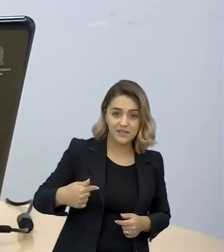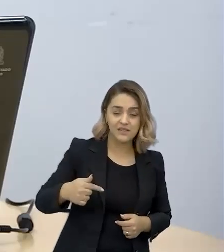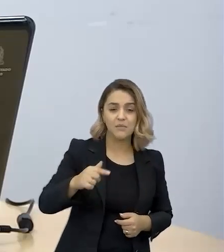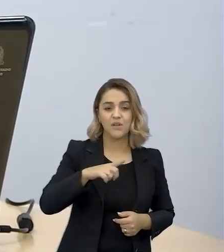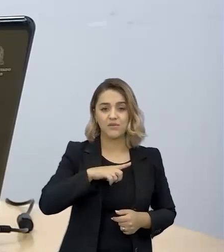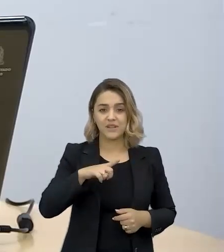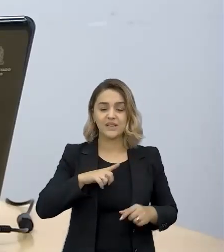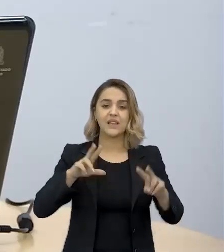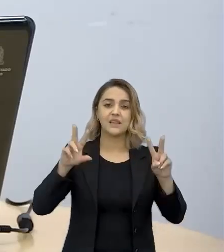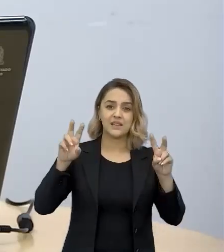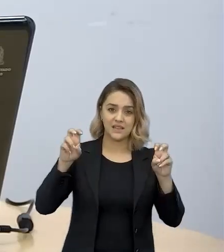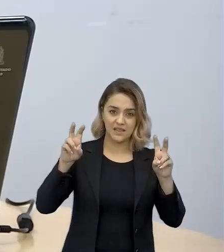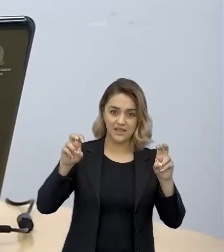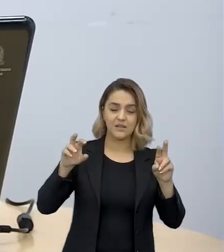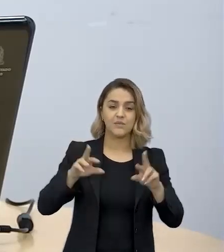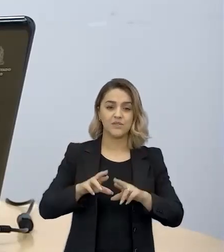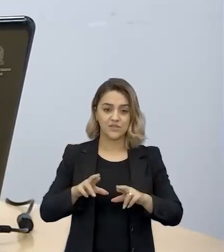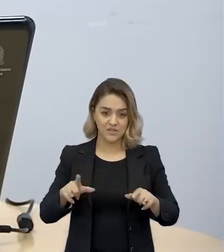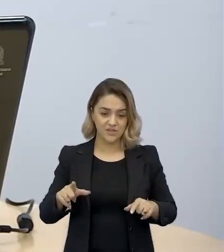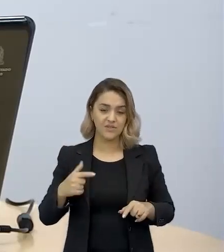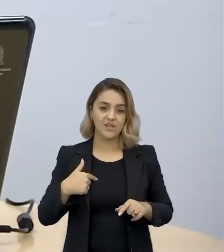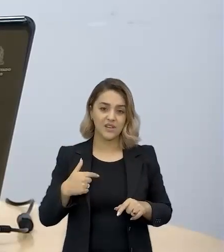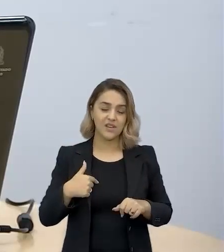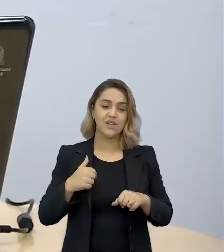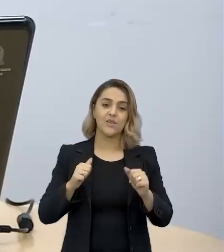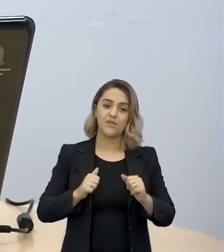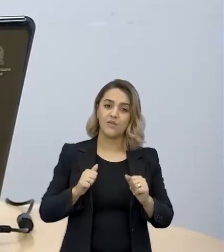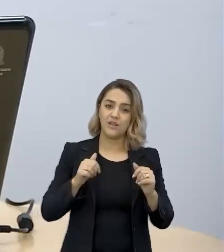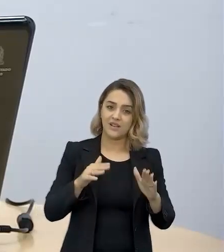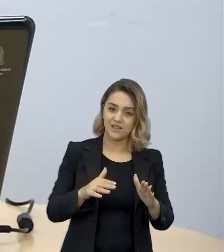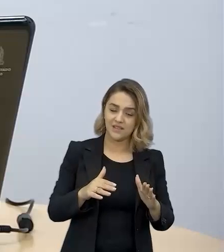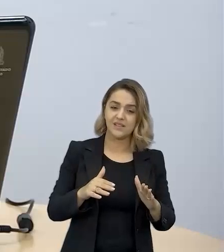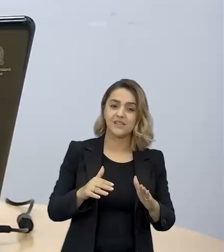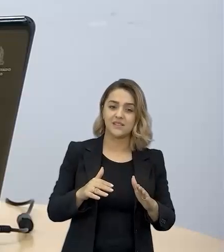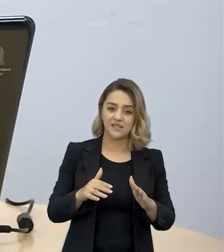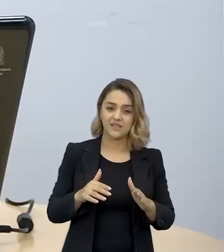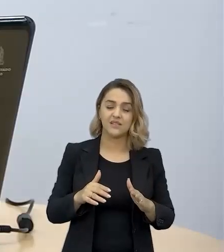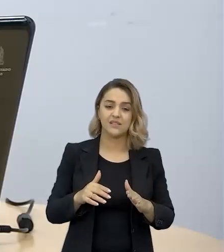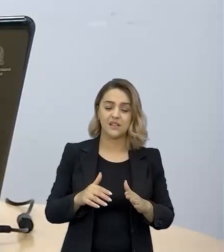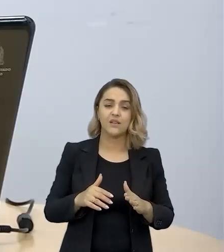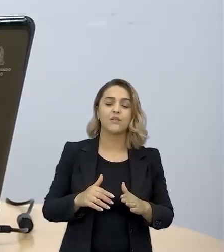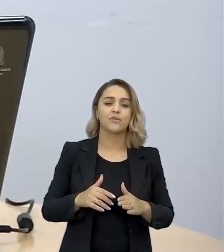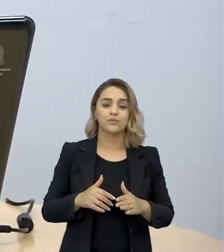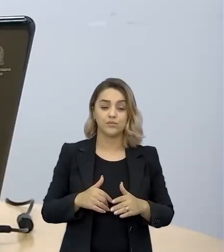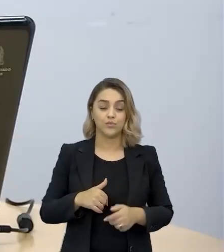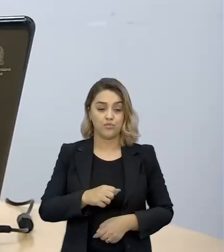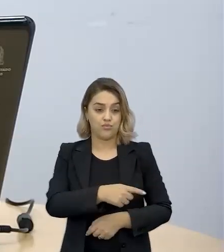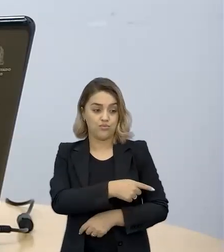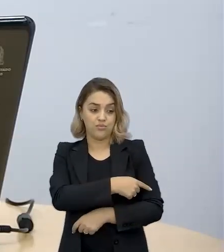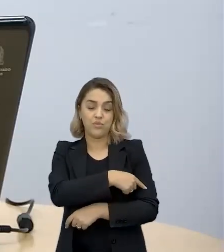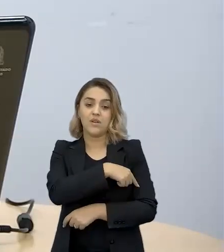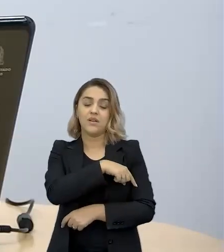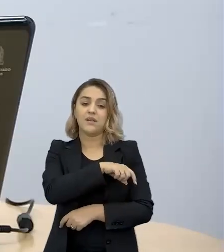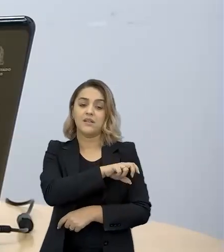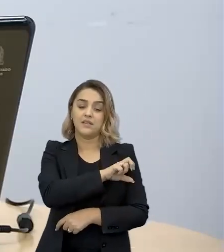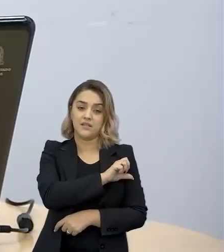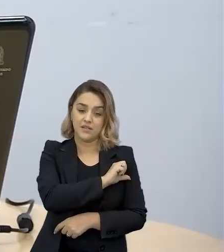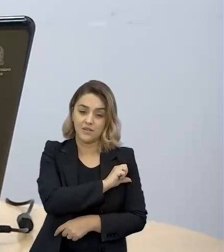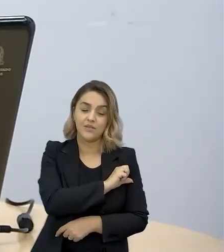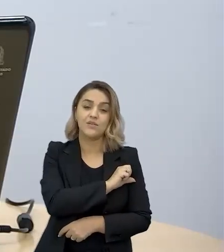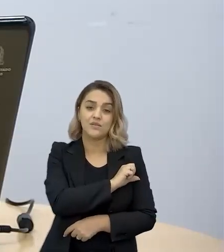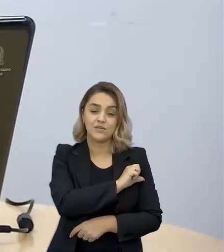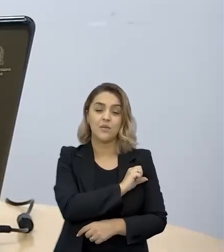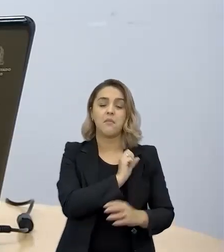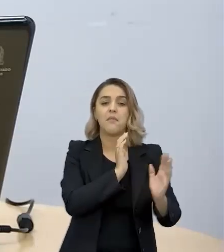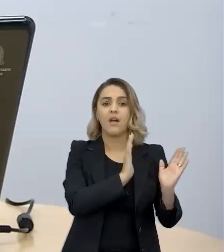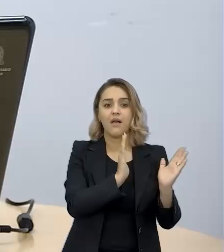tema diferente. Eu já estou fazendo isso nos anos iniciais de inglês, né? Já passamos por essas etapas e isso também